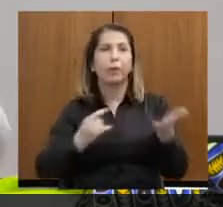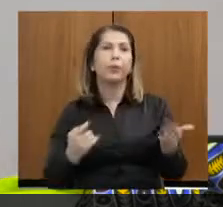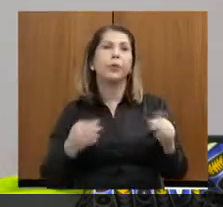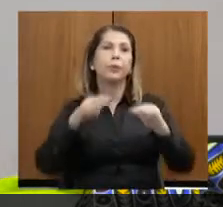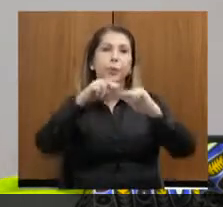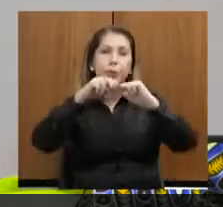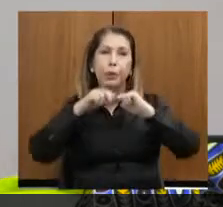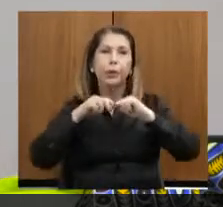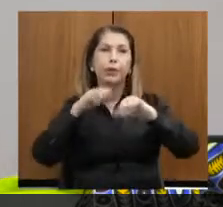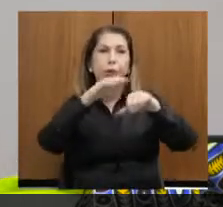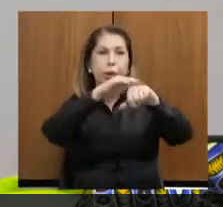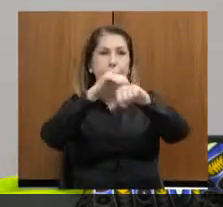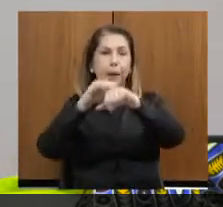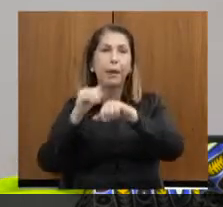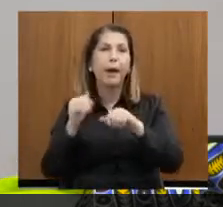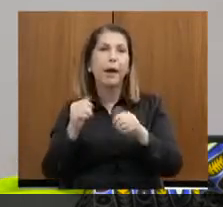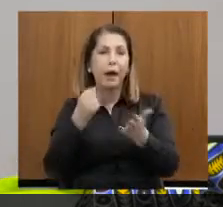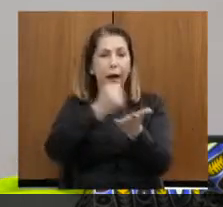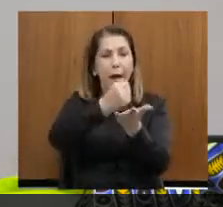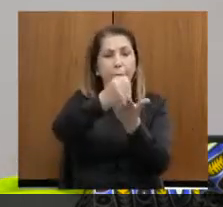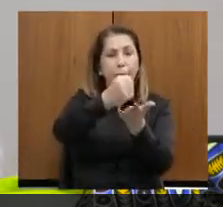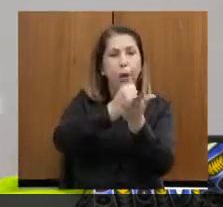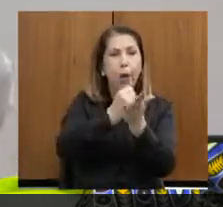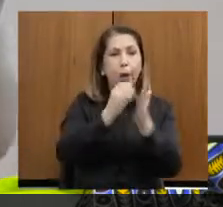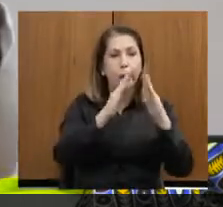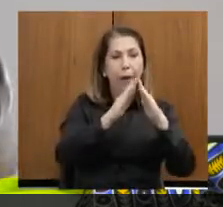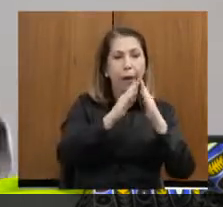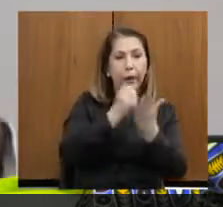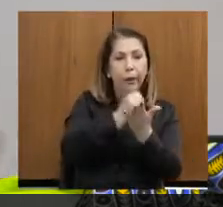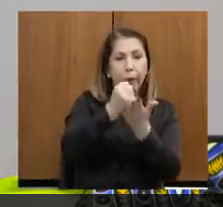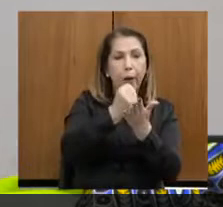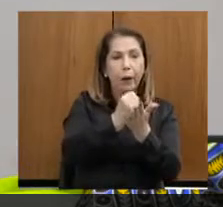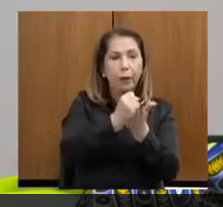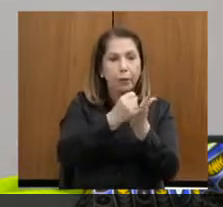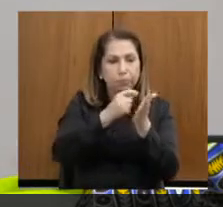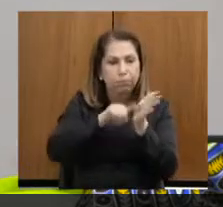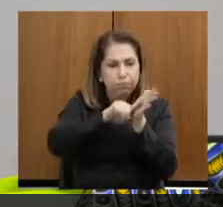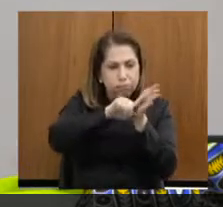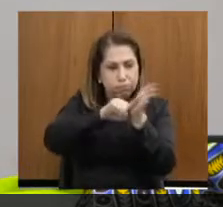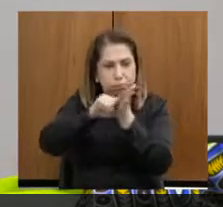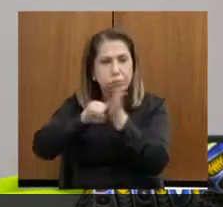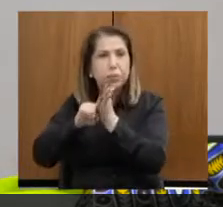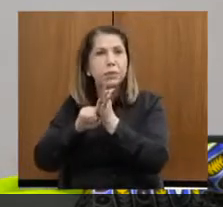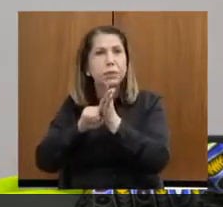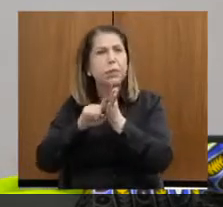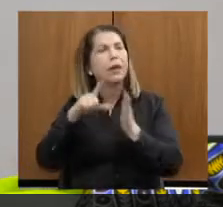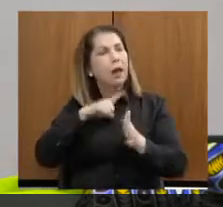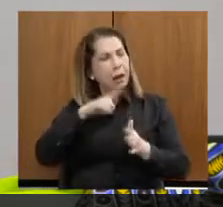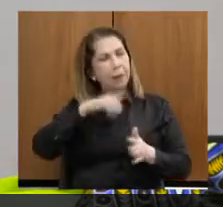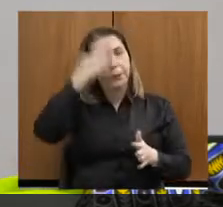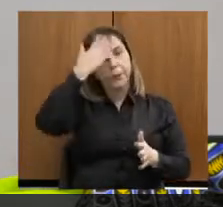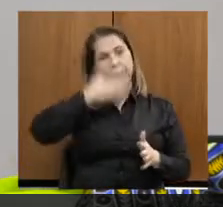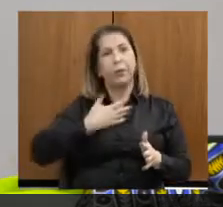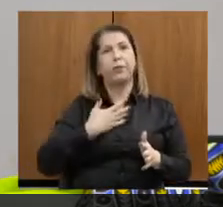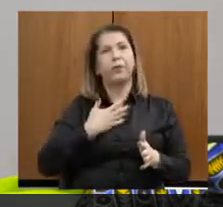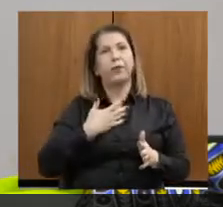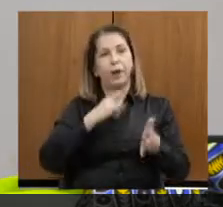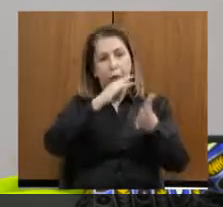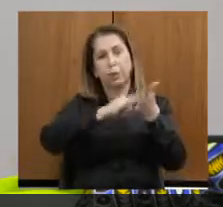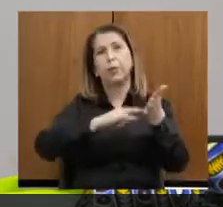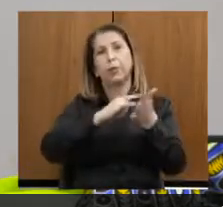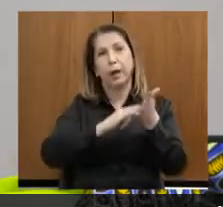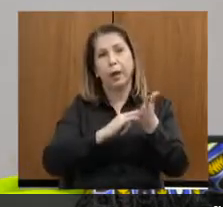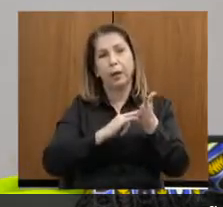e provocar de novo os cartórios para a gente ir cavando isso nós temos registro e